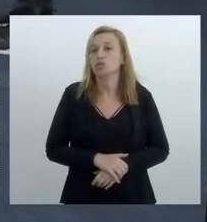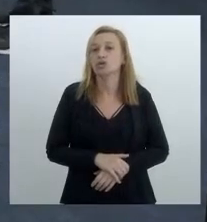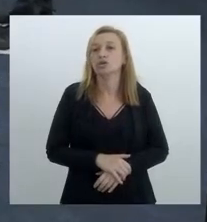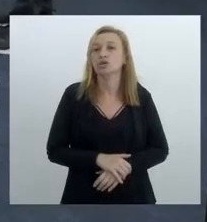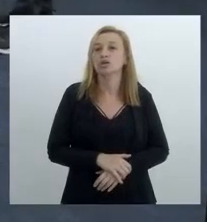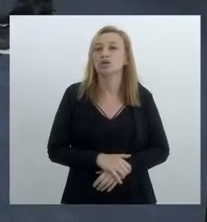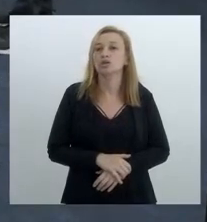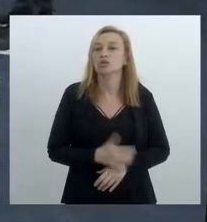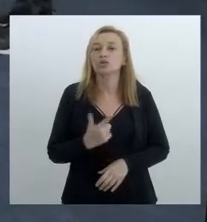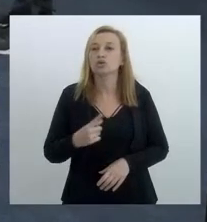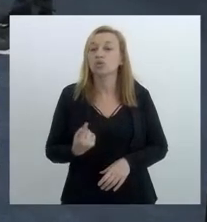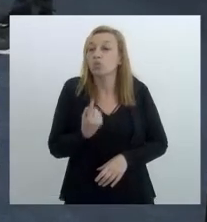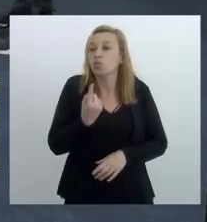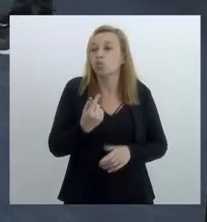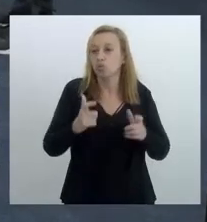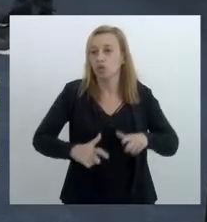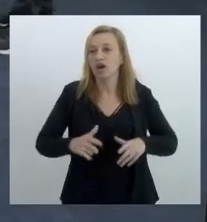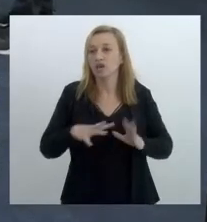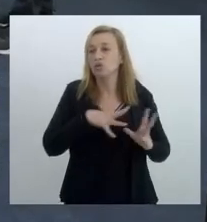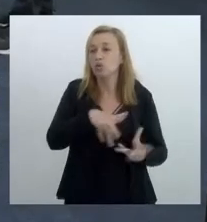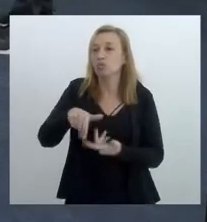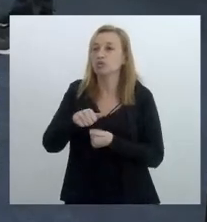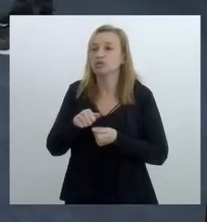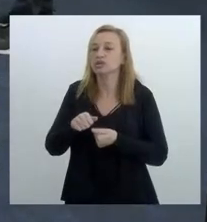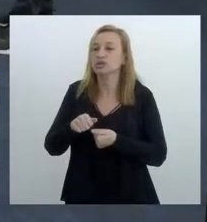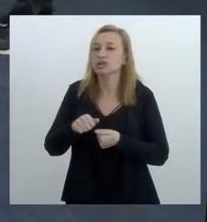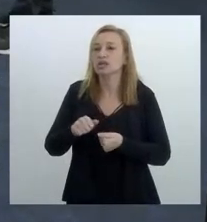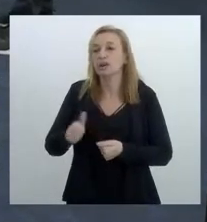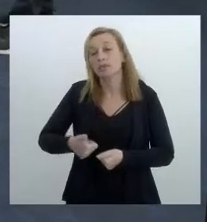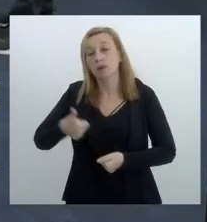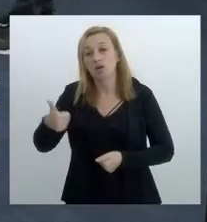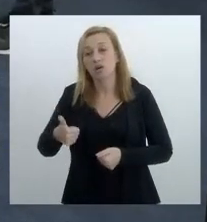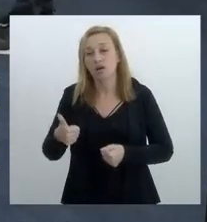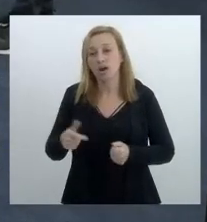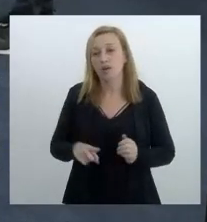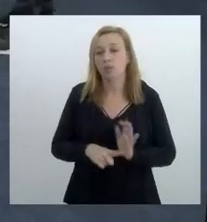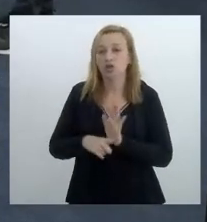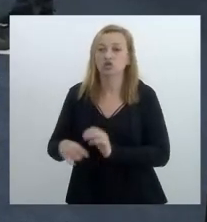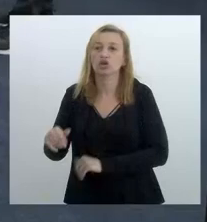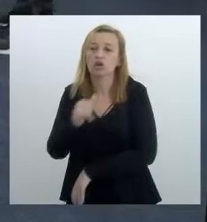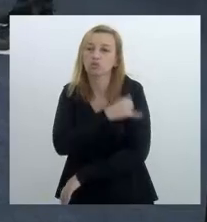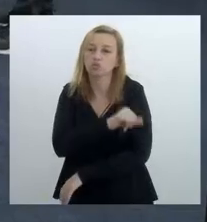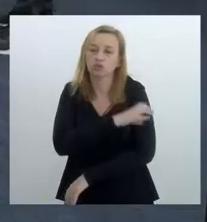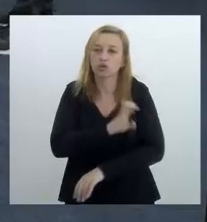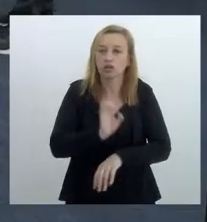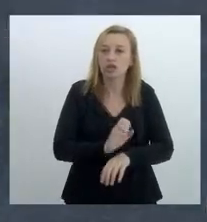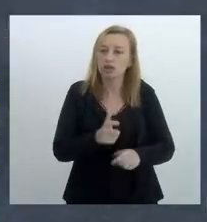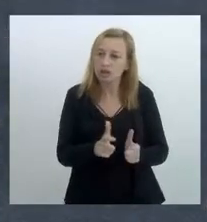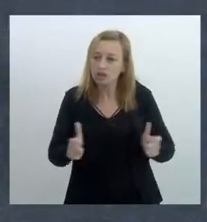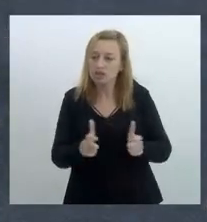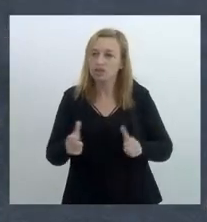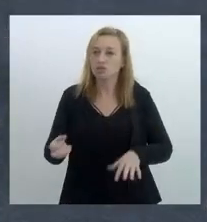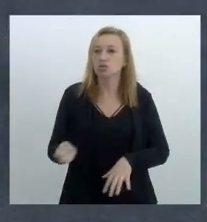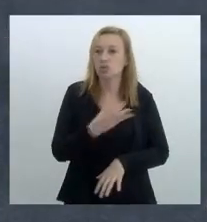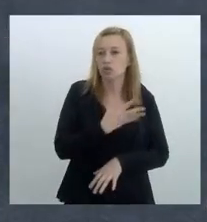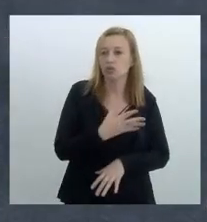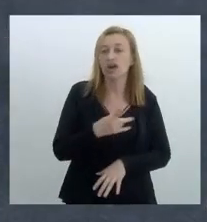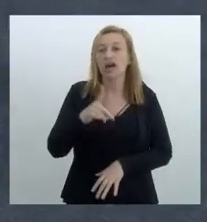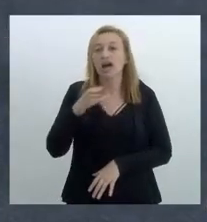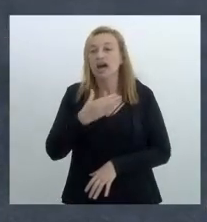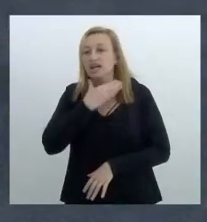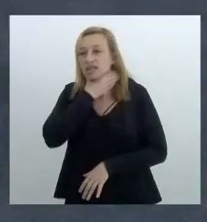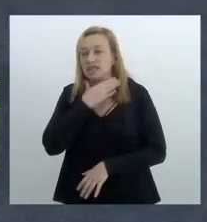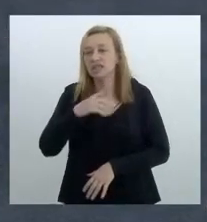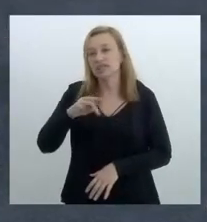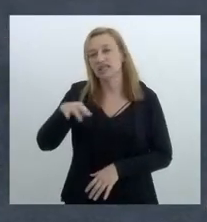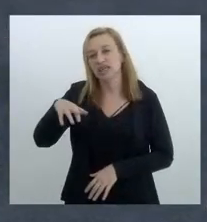não existe lugar nenhum no mundo, se ele seria útil para o Estado do Rio de Janeiro, tendo em vista um novo ciclo de crescimento pós-crise sanitária. Será que isso não